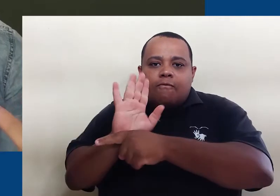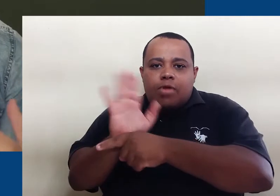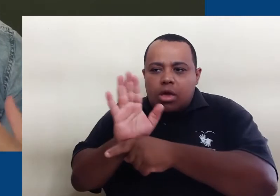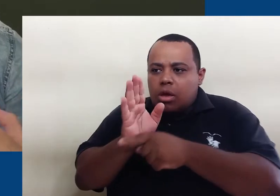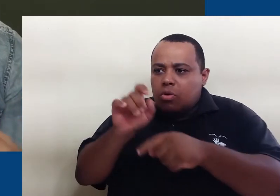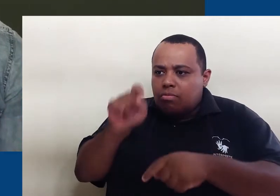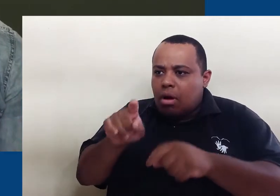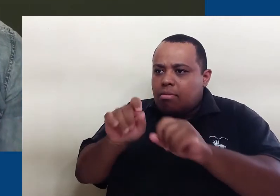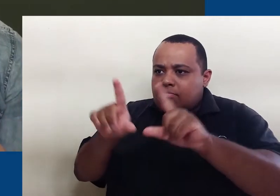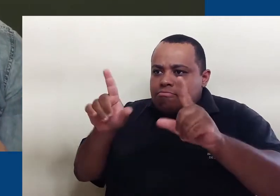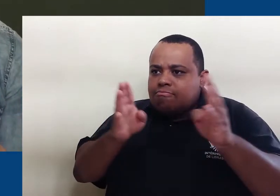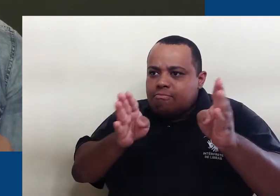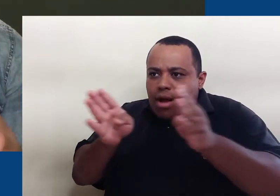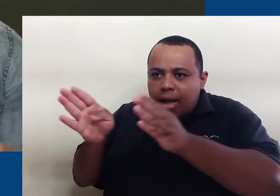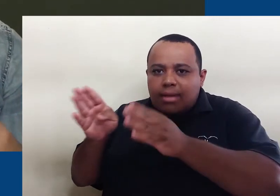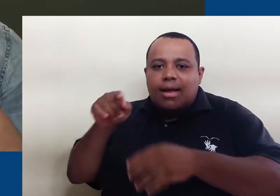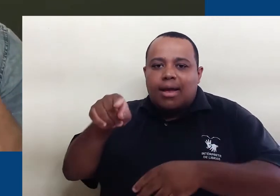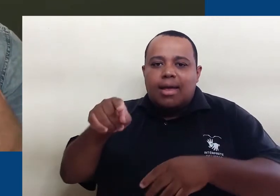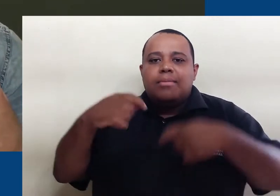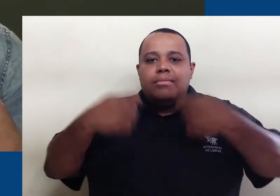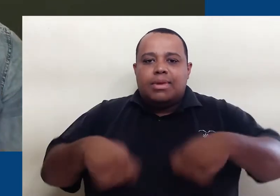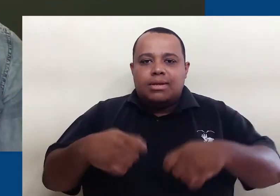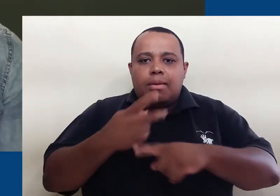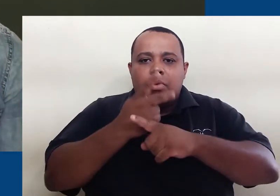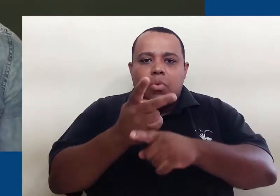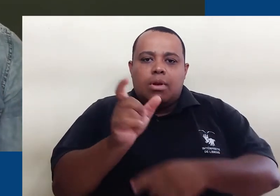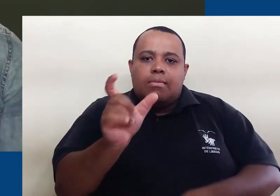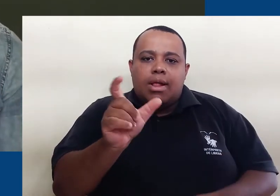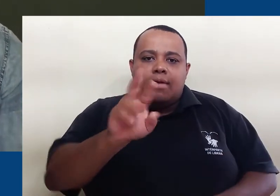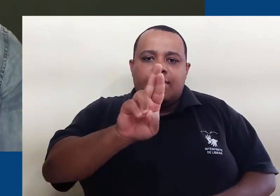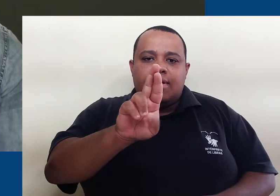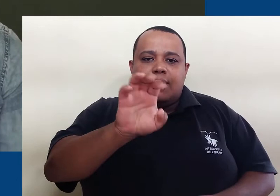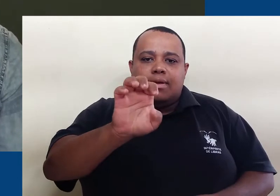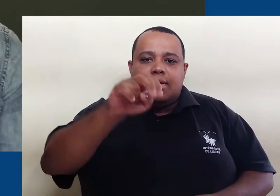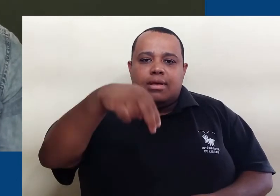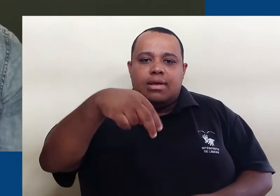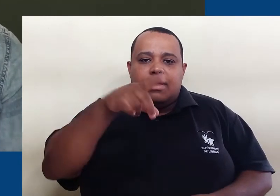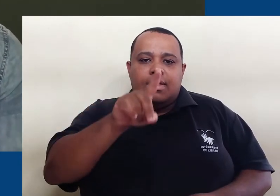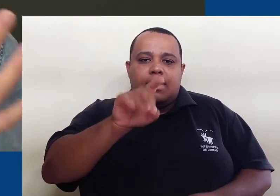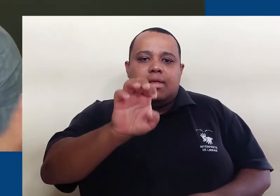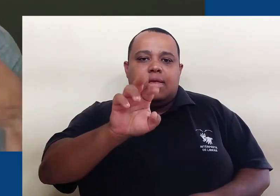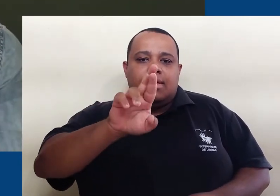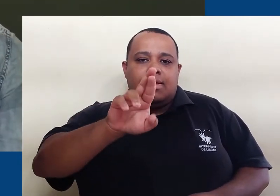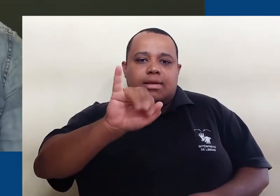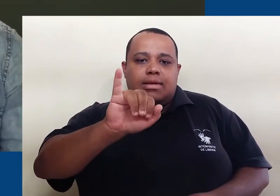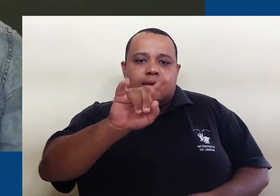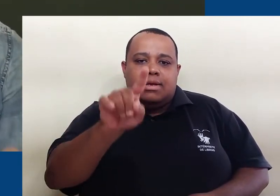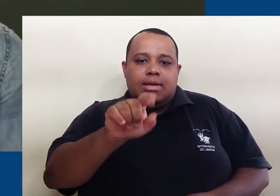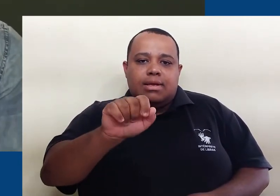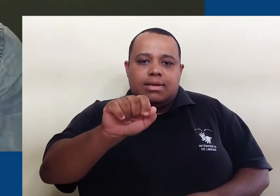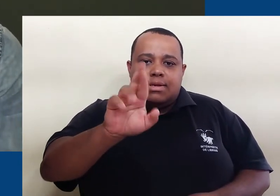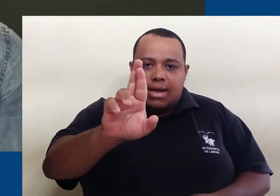Porque salvar no programa você vai estar salvando o projeto. E o projeto é aquele arquivo aberto onde você faz os